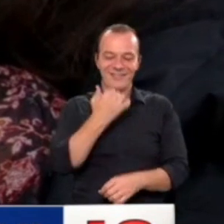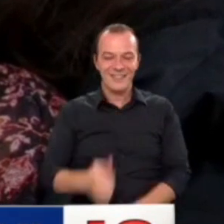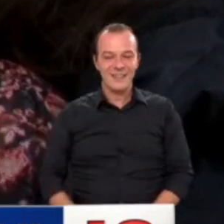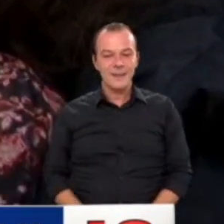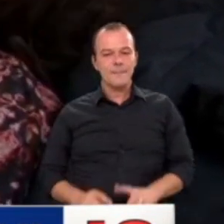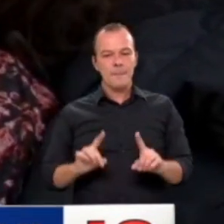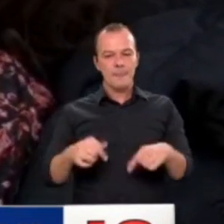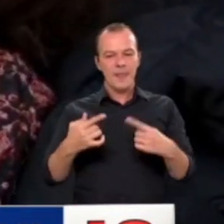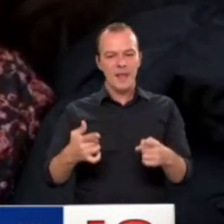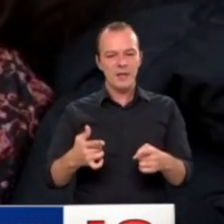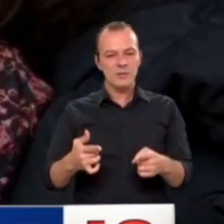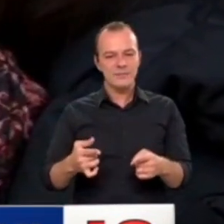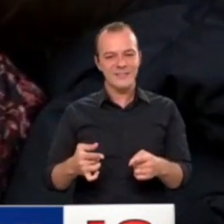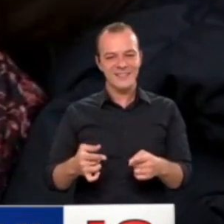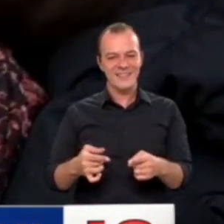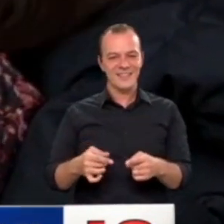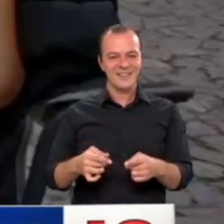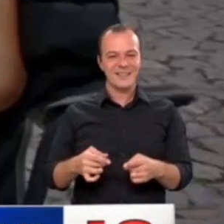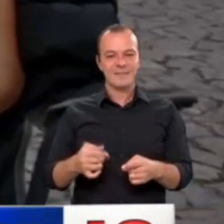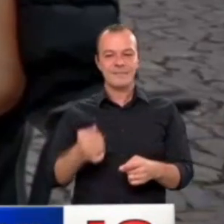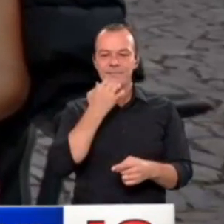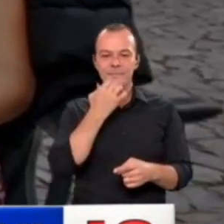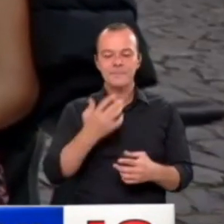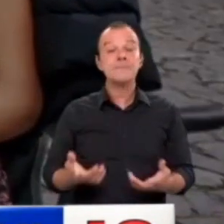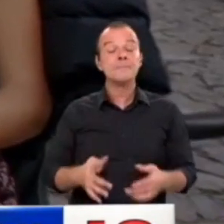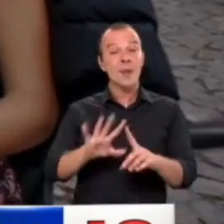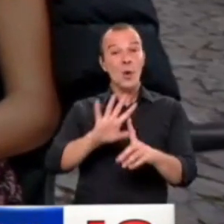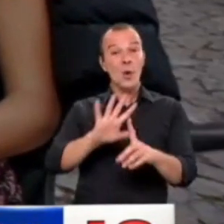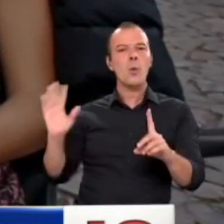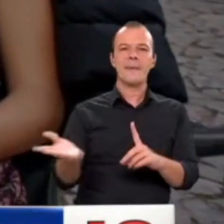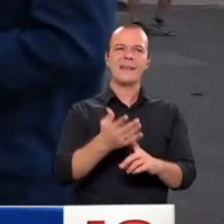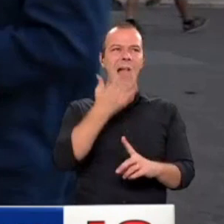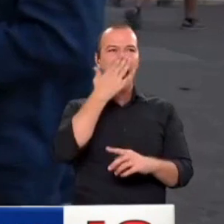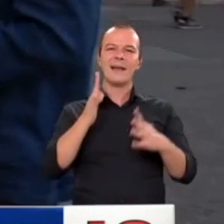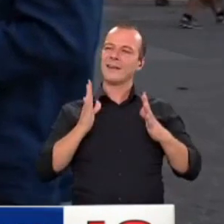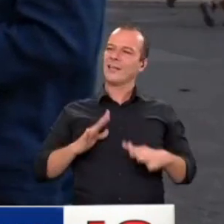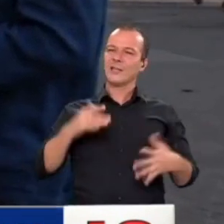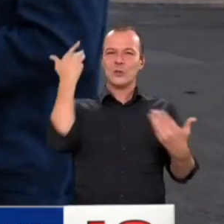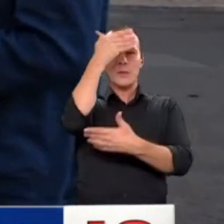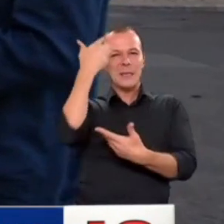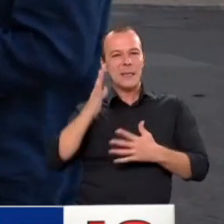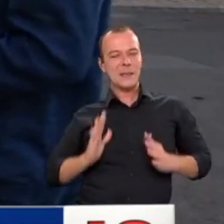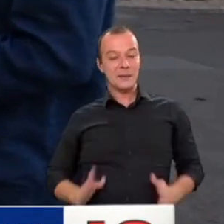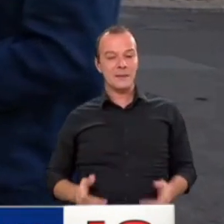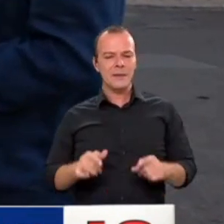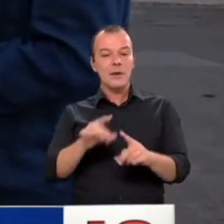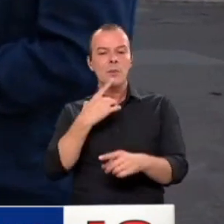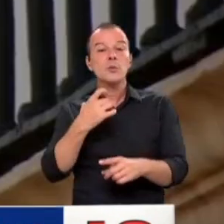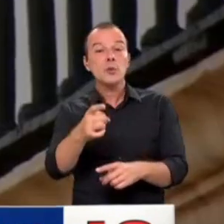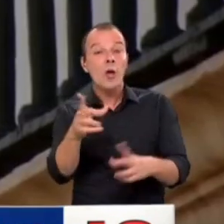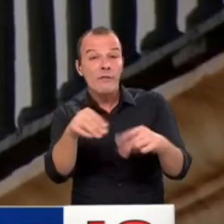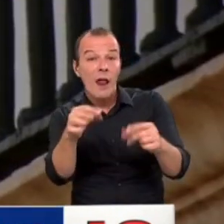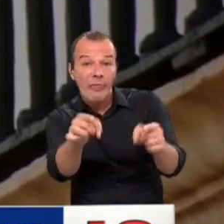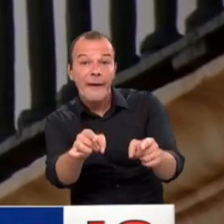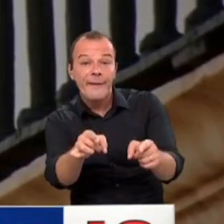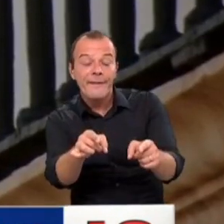Põe spray assim, direcionado para a lente. O ambiente é descontraído. Eu posso chegar e perguntar se o governo tem alguma novidade?